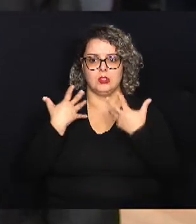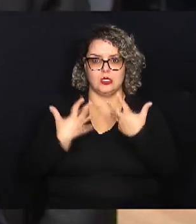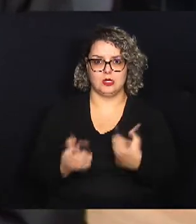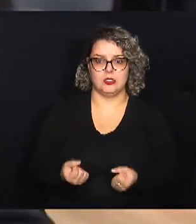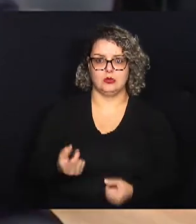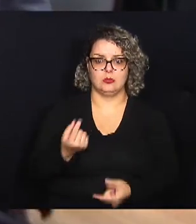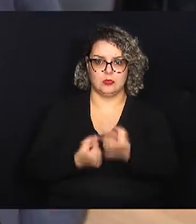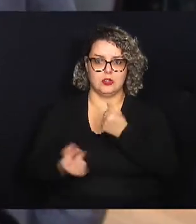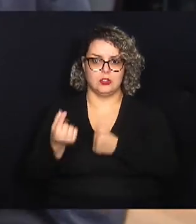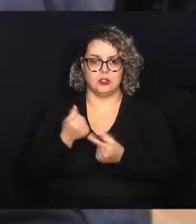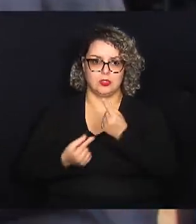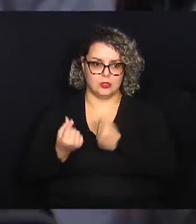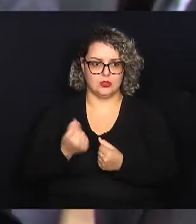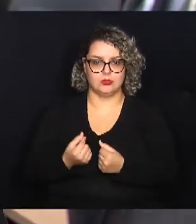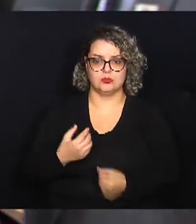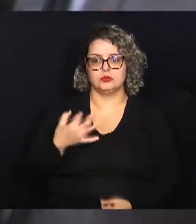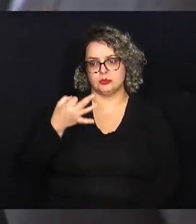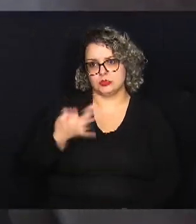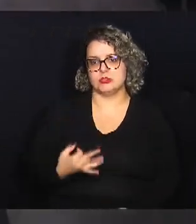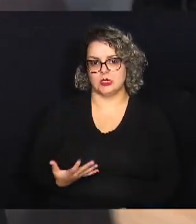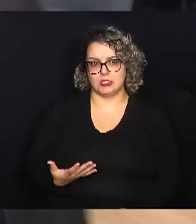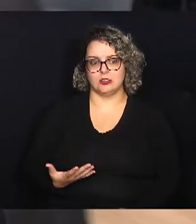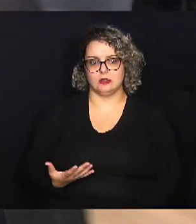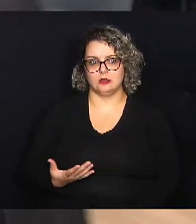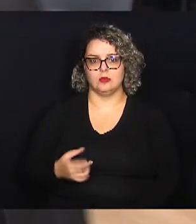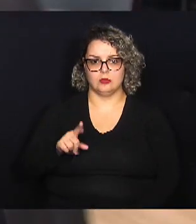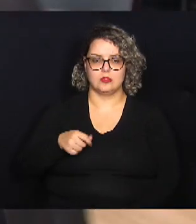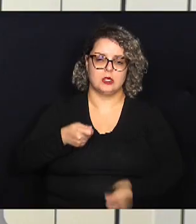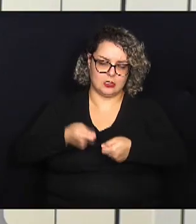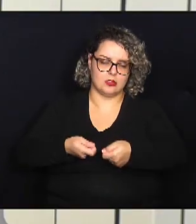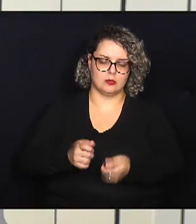dinheiro da forma correta, daquilo que lhe era devido.